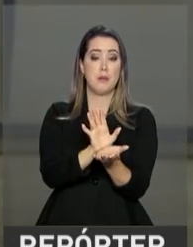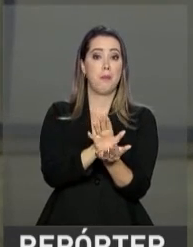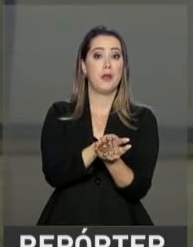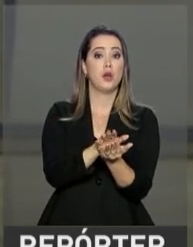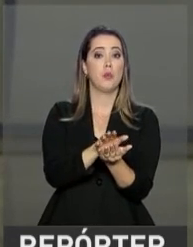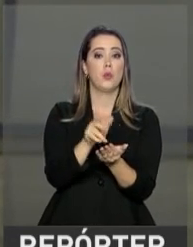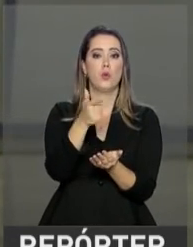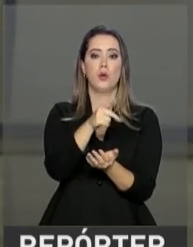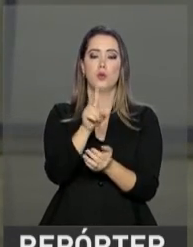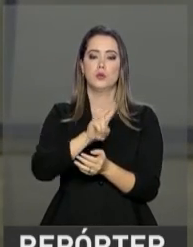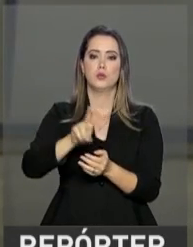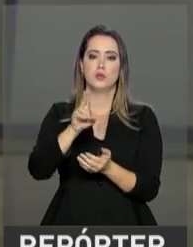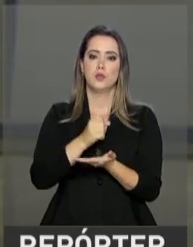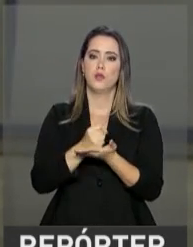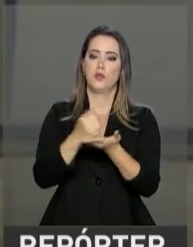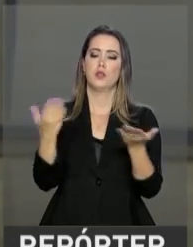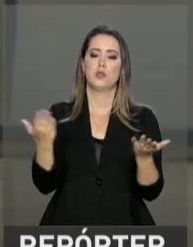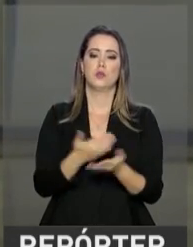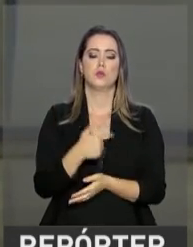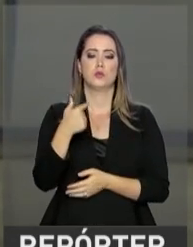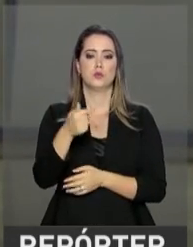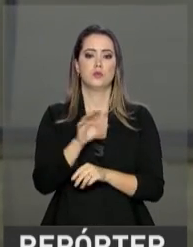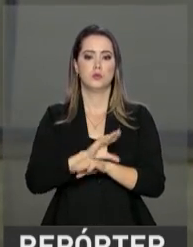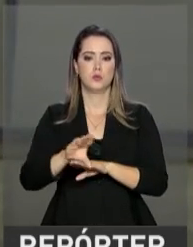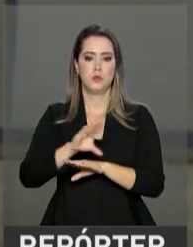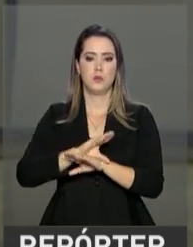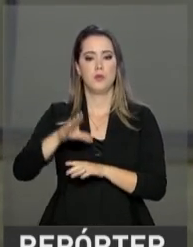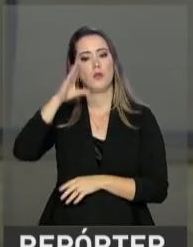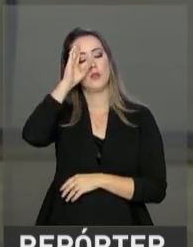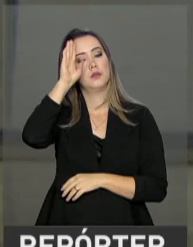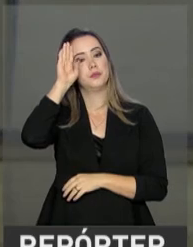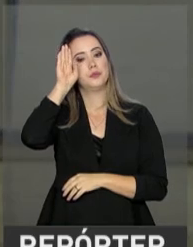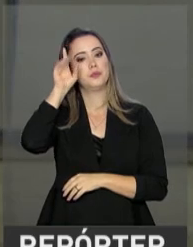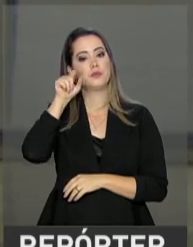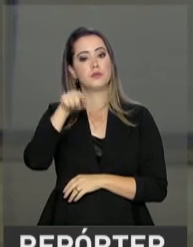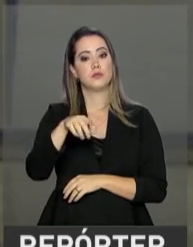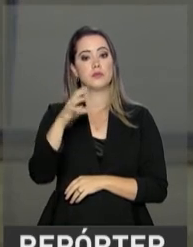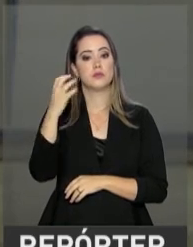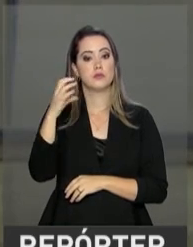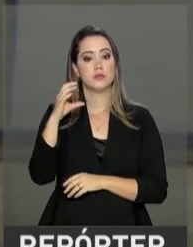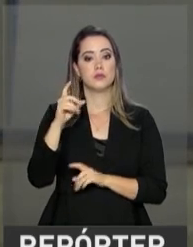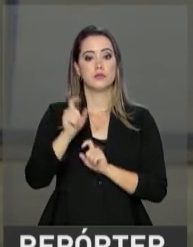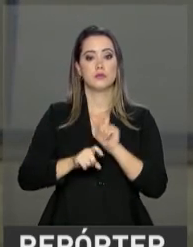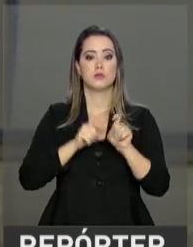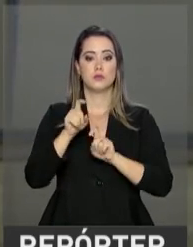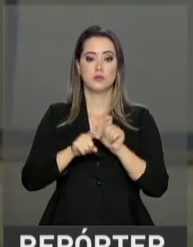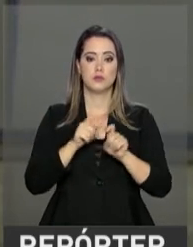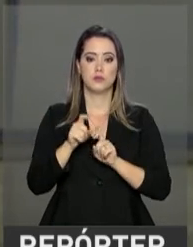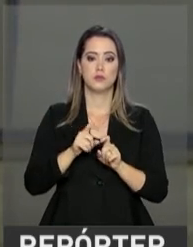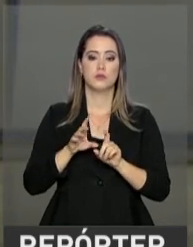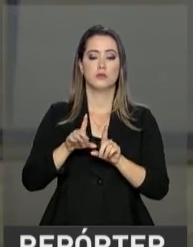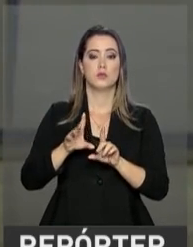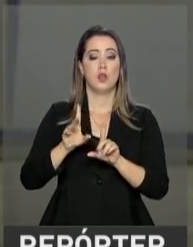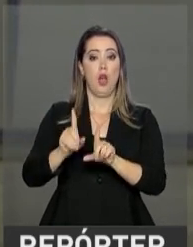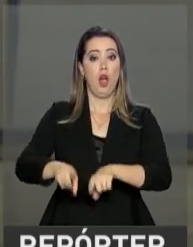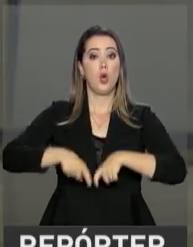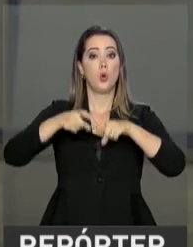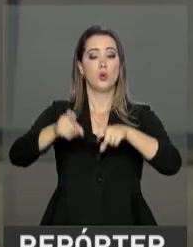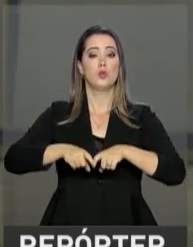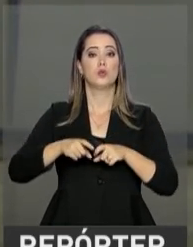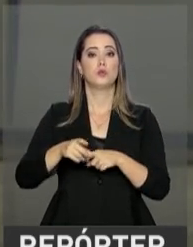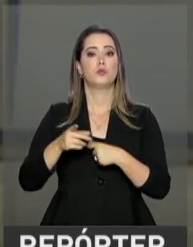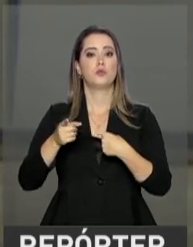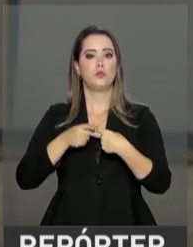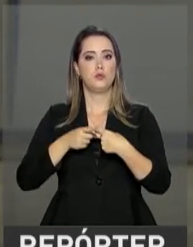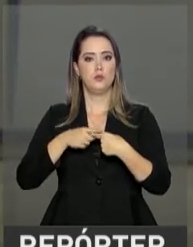pernambuco oferta atualmente sete cursos de graduação como ciência computação agronomia e medicina veterinária